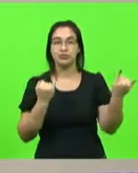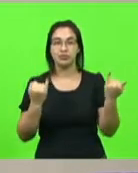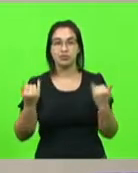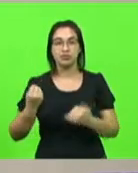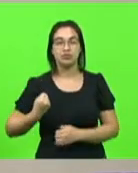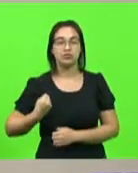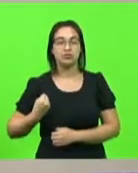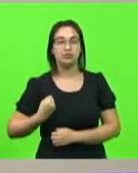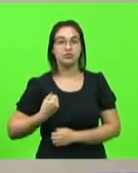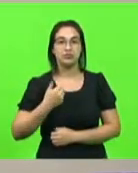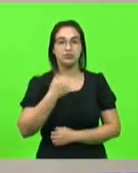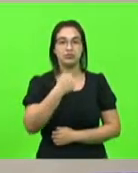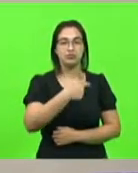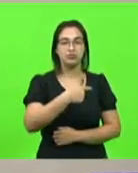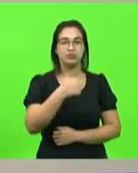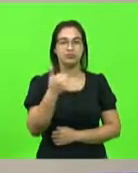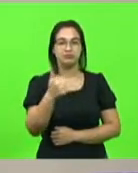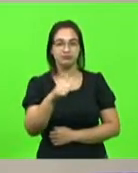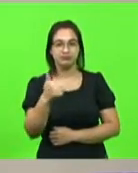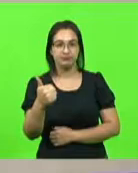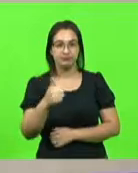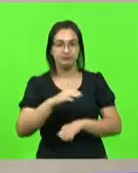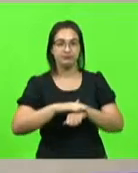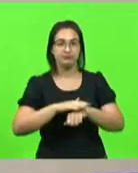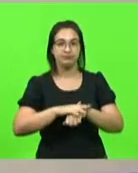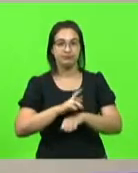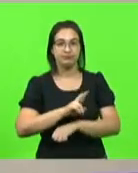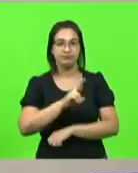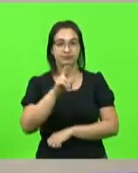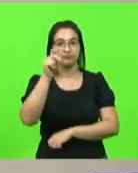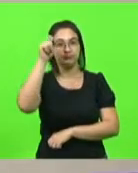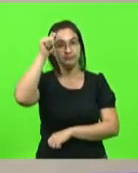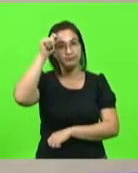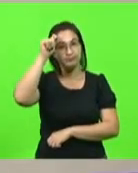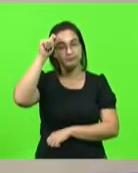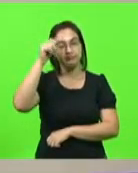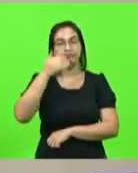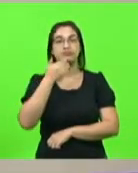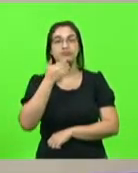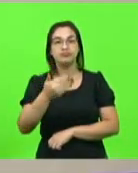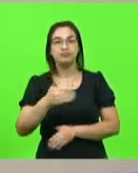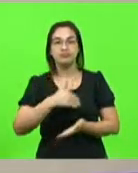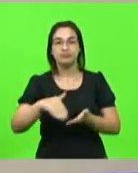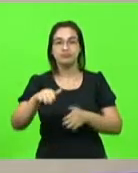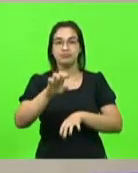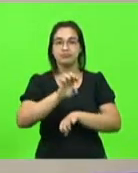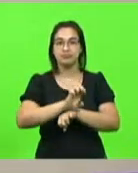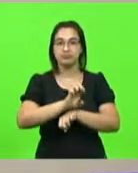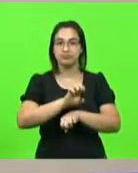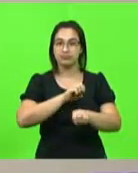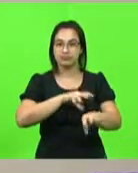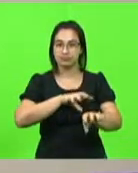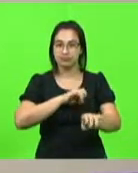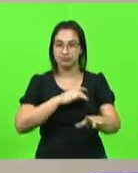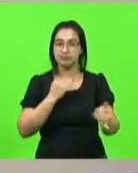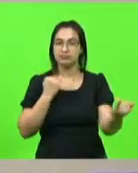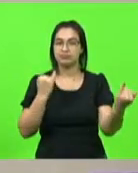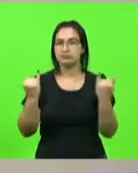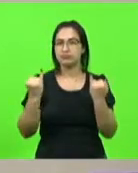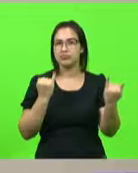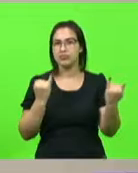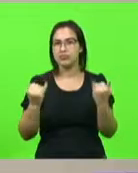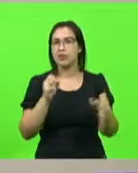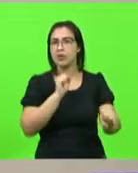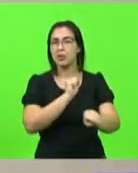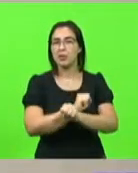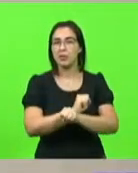pedido de informação 711, autor deputado Adrianinho, solicitando ao secretário de Estado da Educação informações acerca da